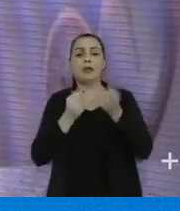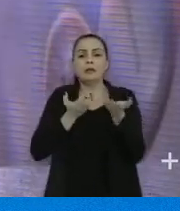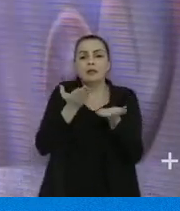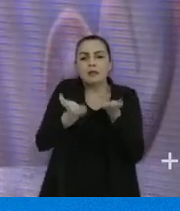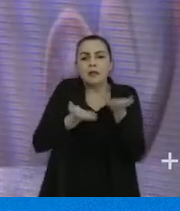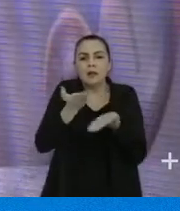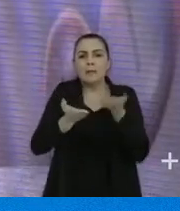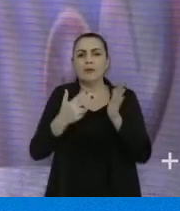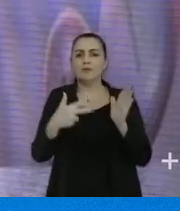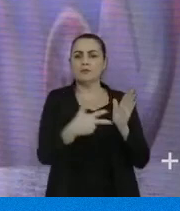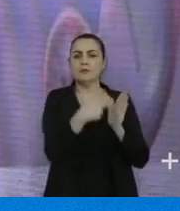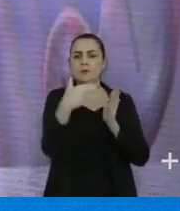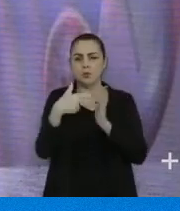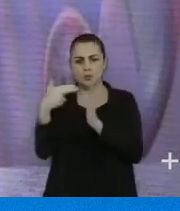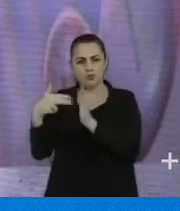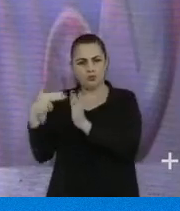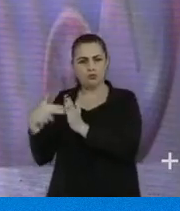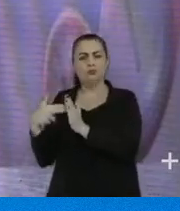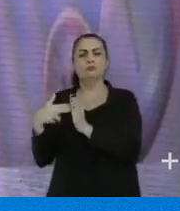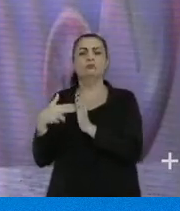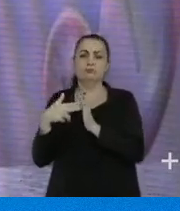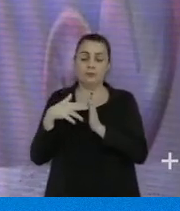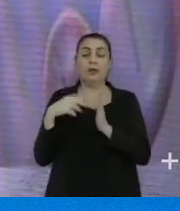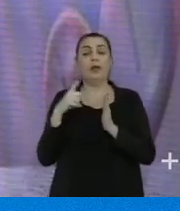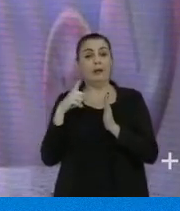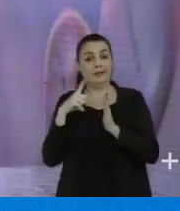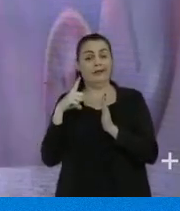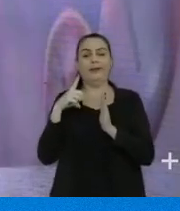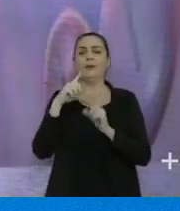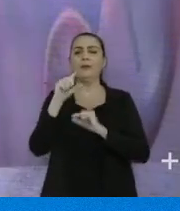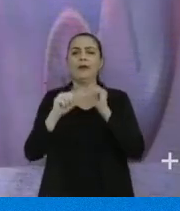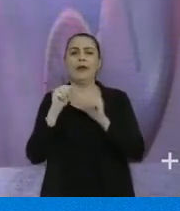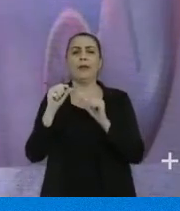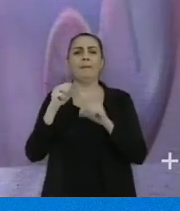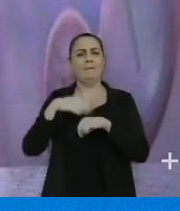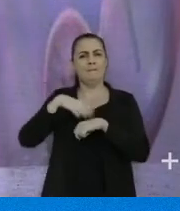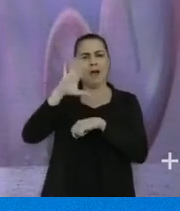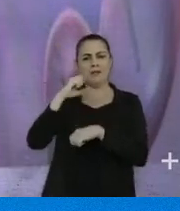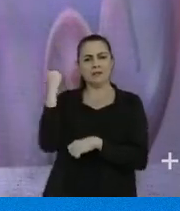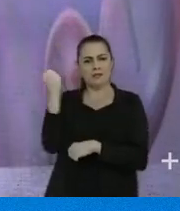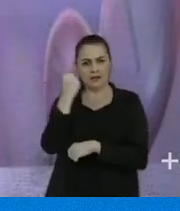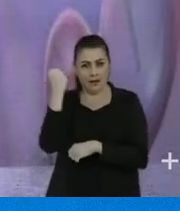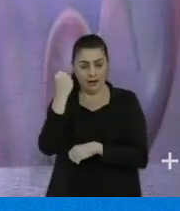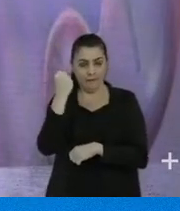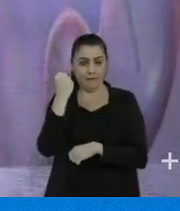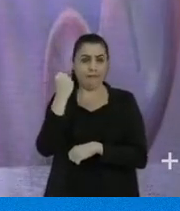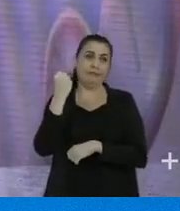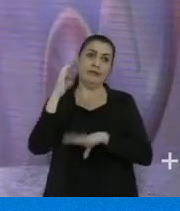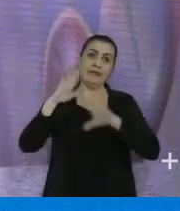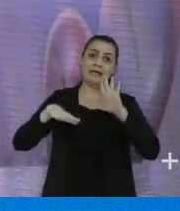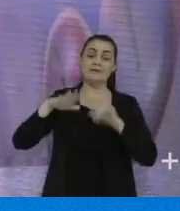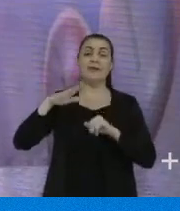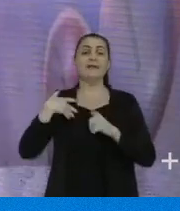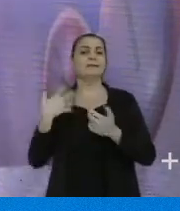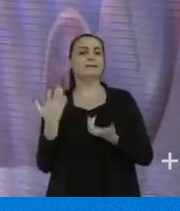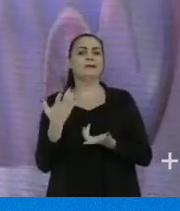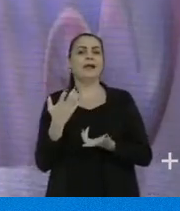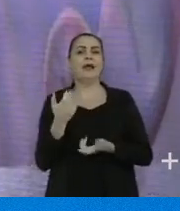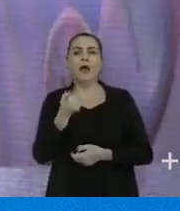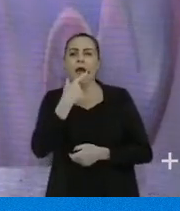Nos casos mais severos, que não respondem ao tratamento clínico, como a gente falou em relação